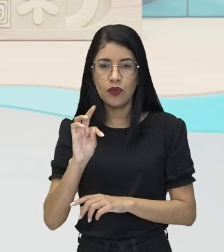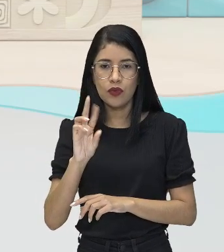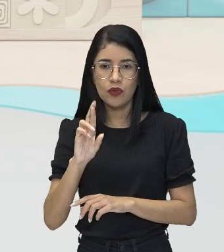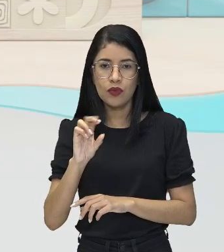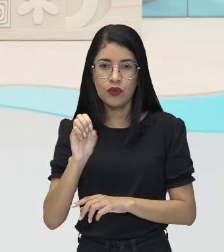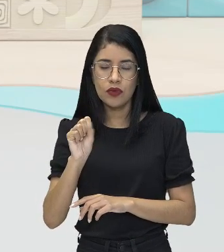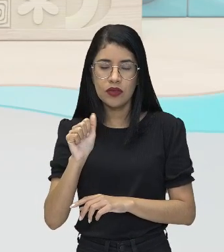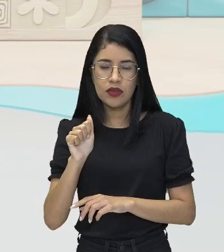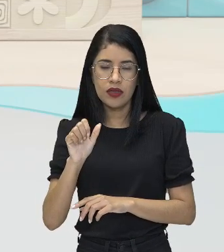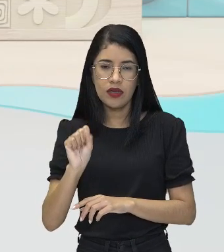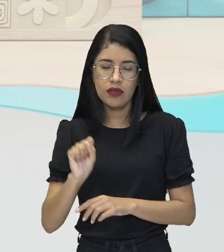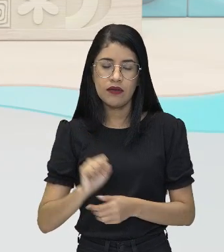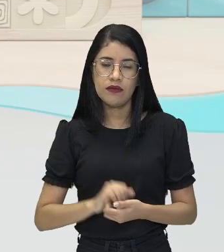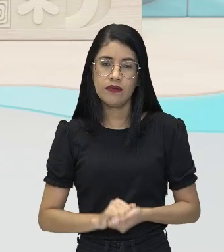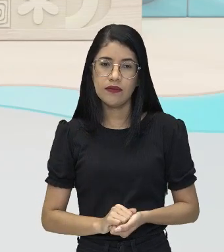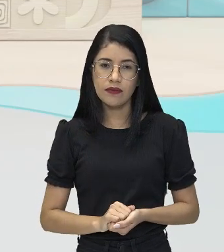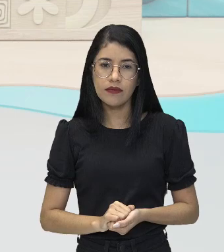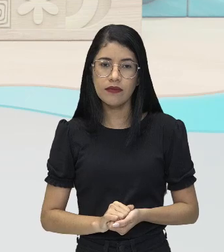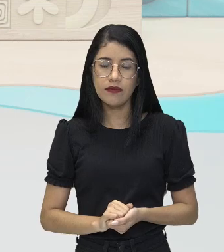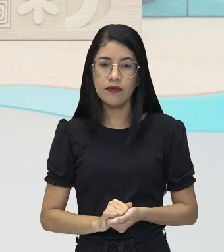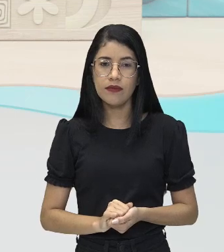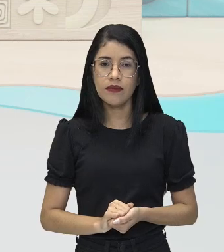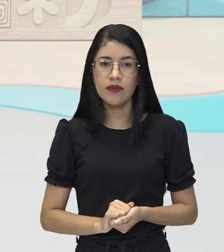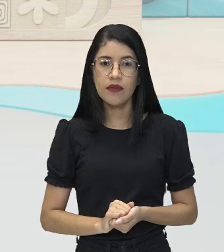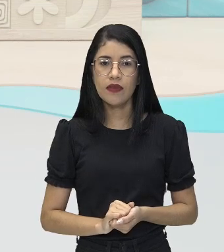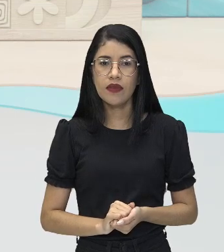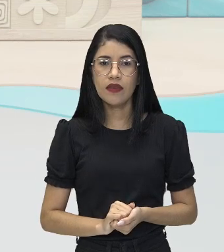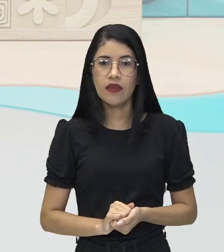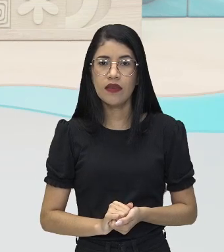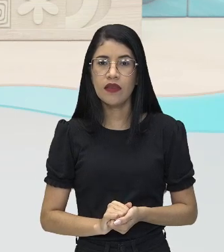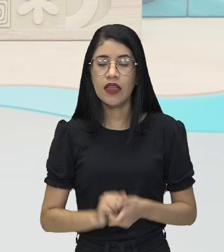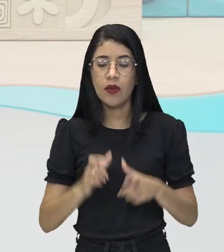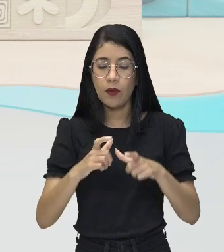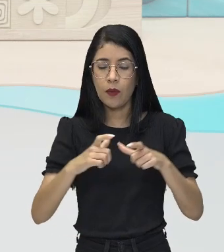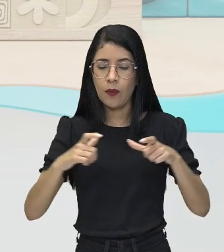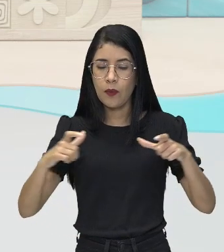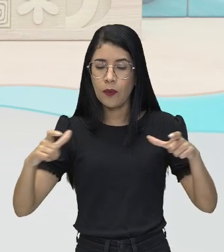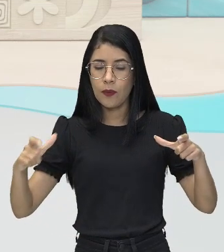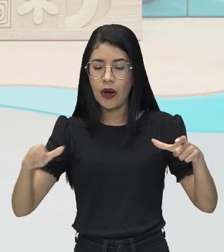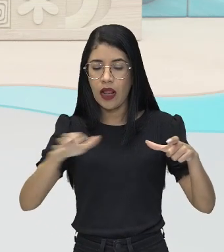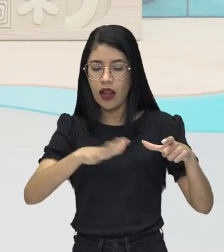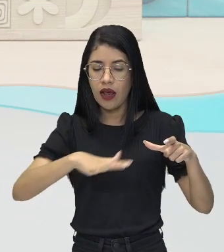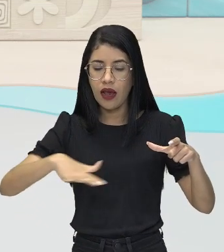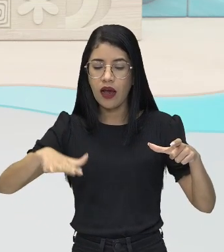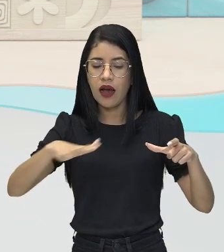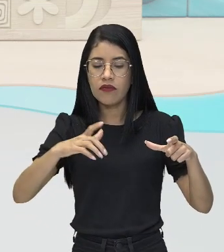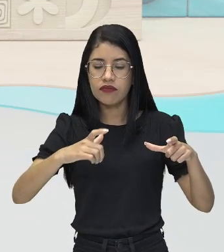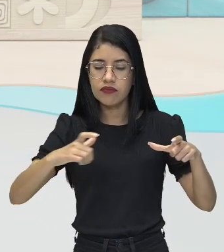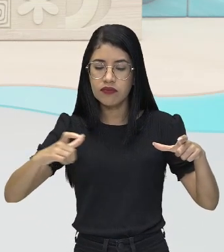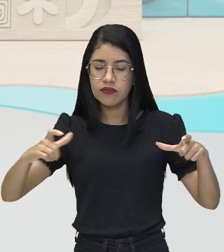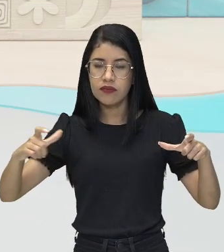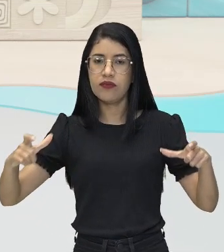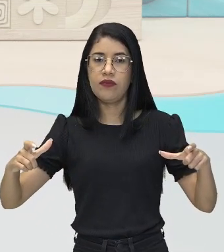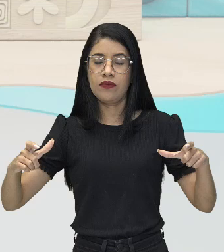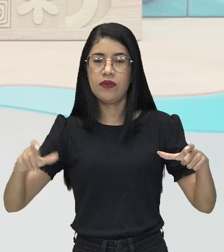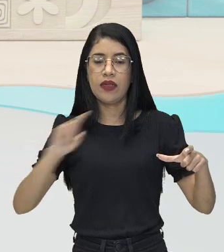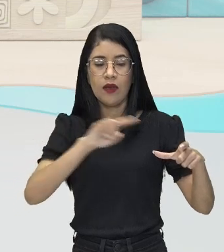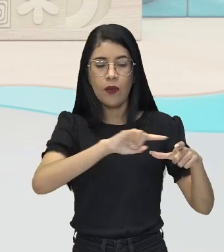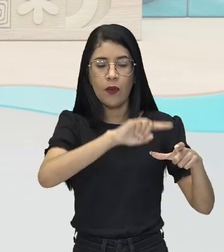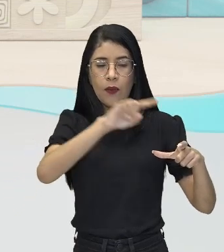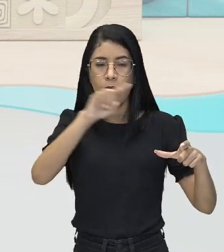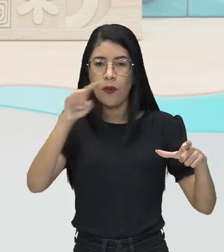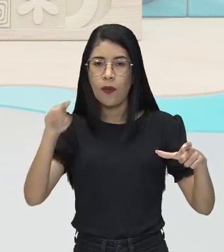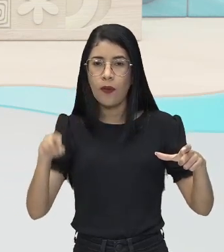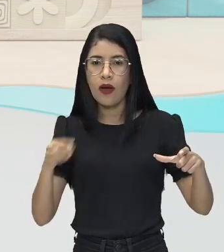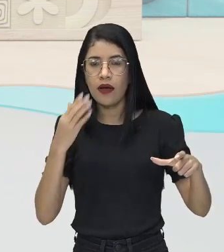utilizarem esse arco nas suas construções e dando esse maior espaço no interior, certo? Aqui nós podemos ver, não